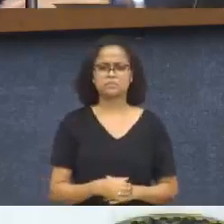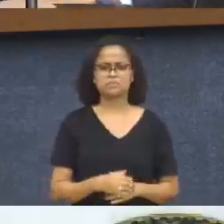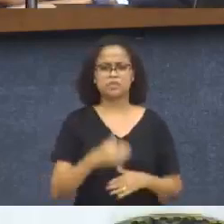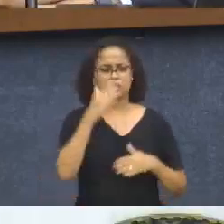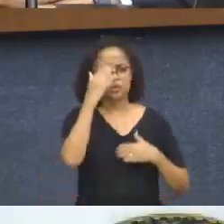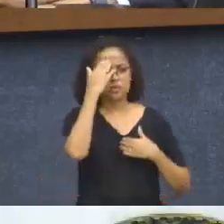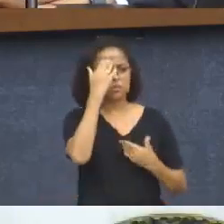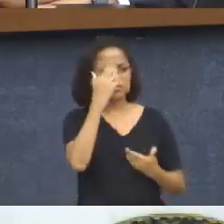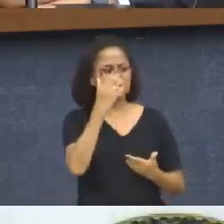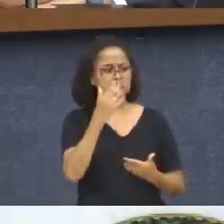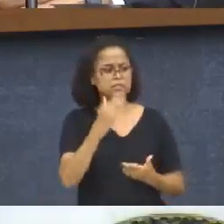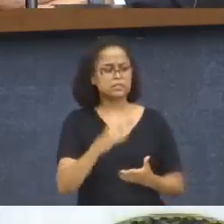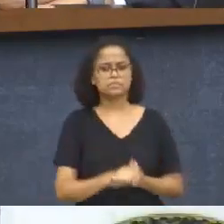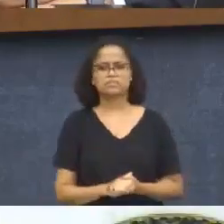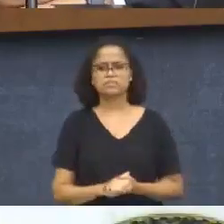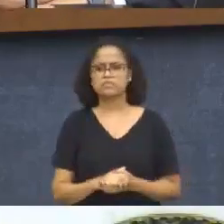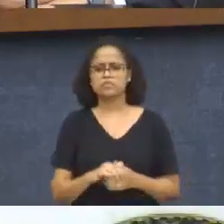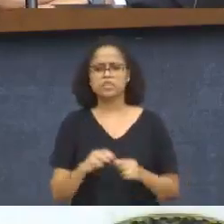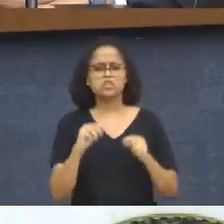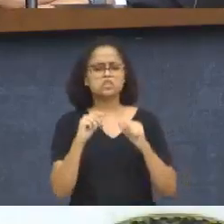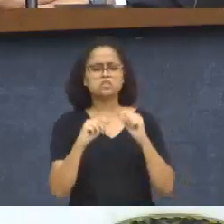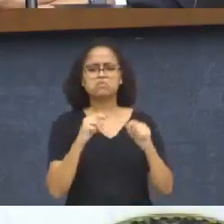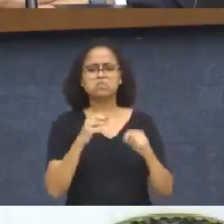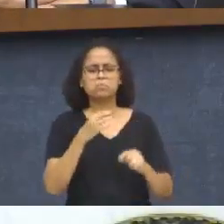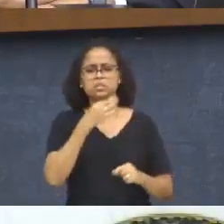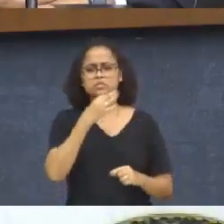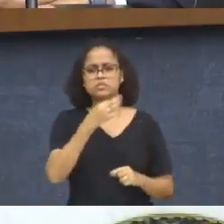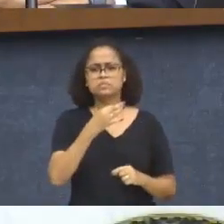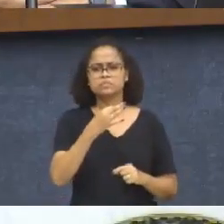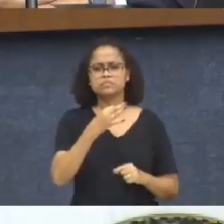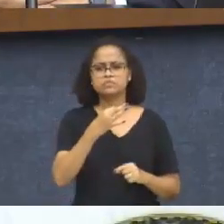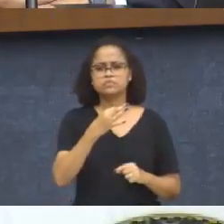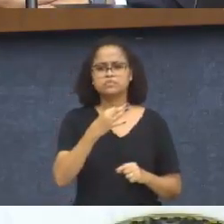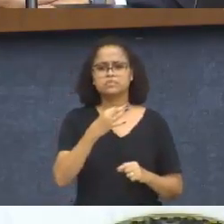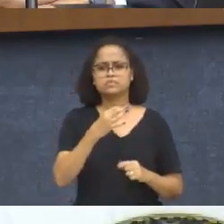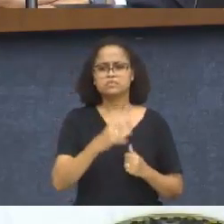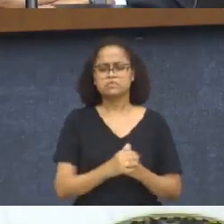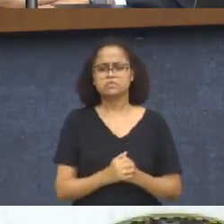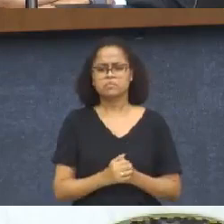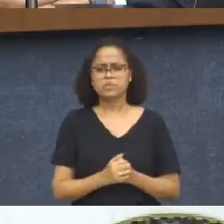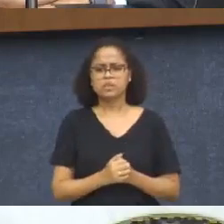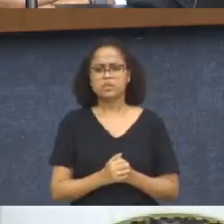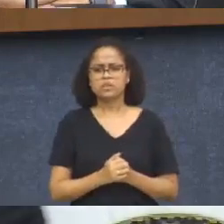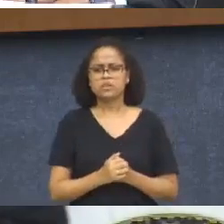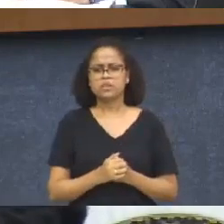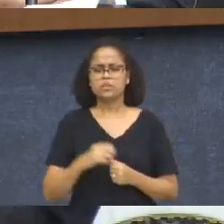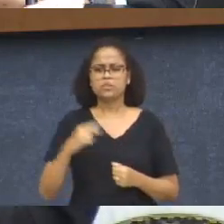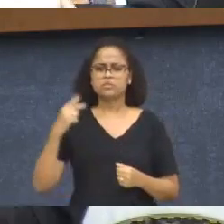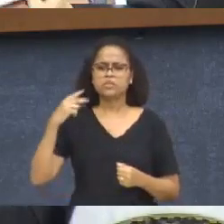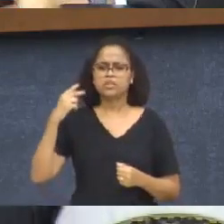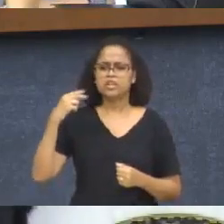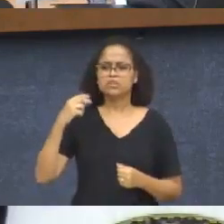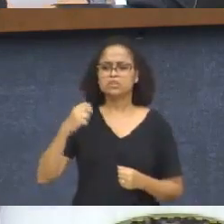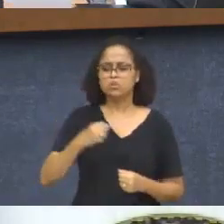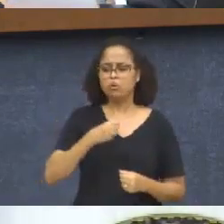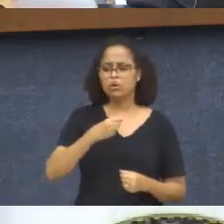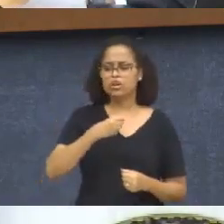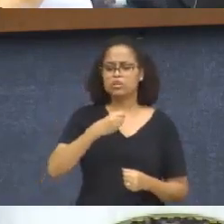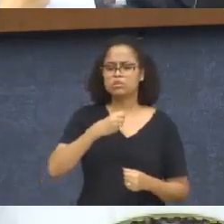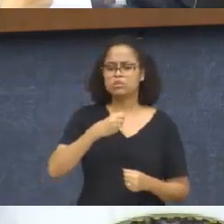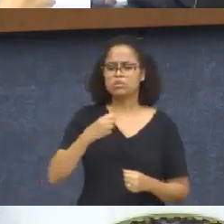vereador. Não há mais quem queira fazer assuntos gerais. Agora é tempo do orador inscrito. O primeiro orador inscrito, vereador Irlan